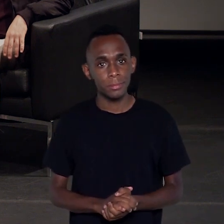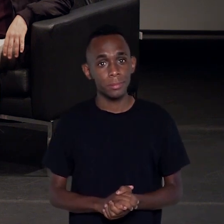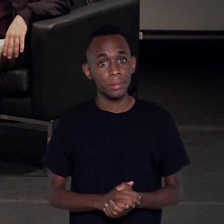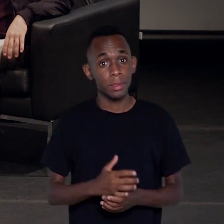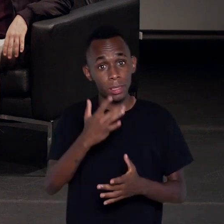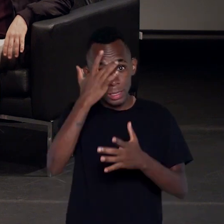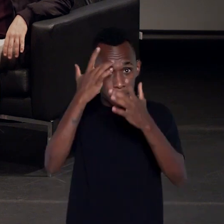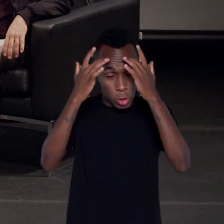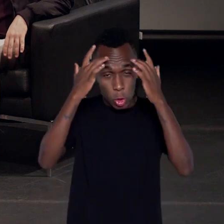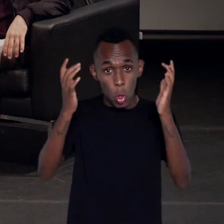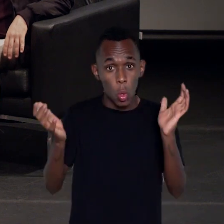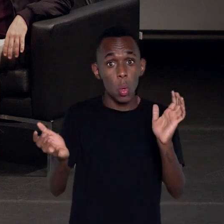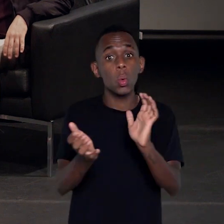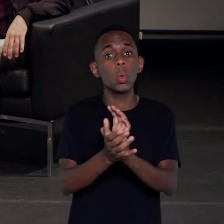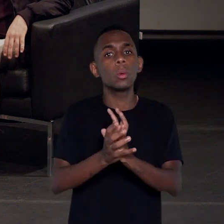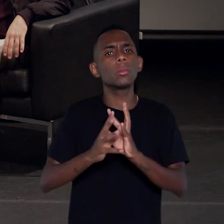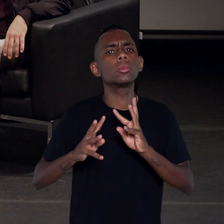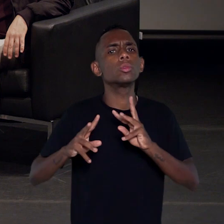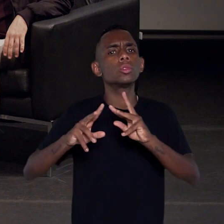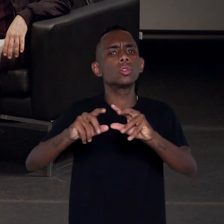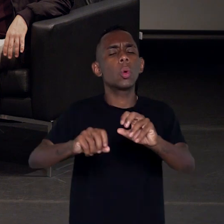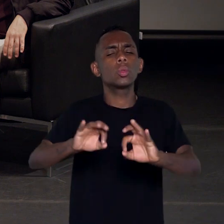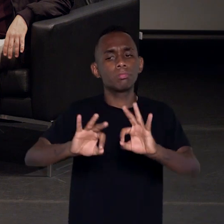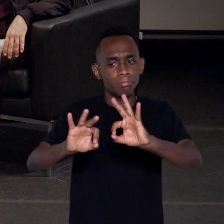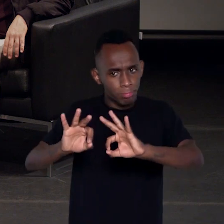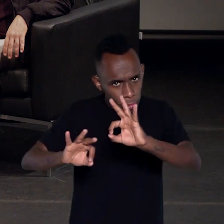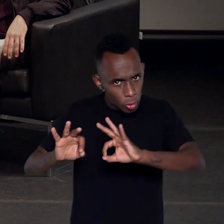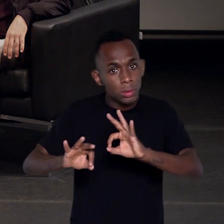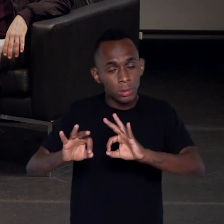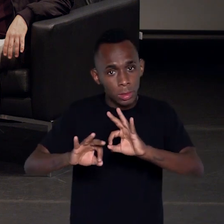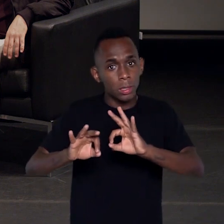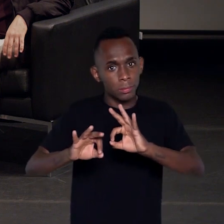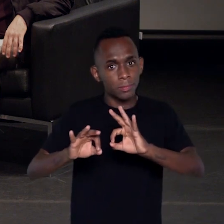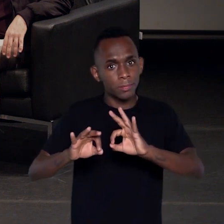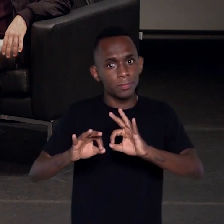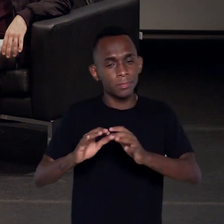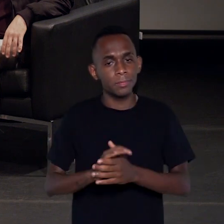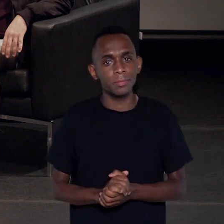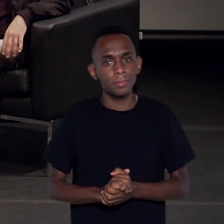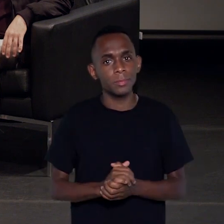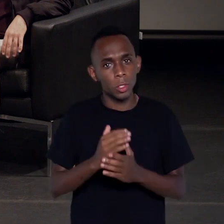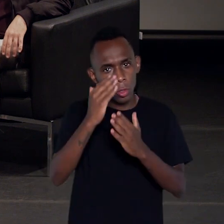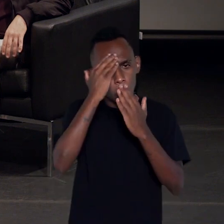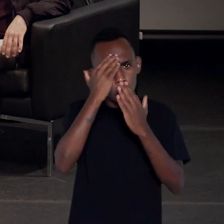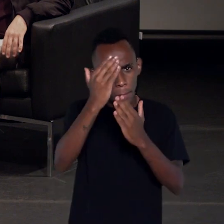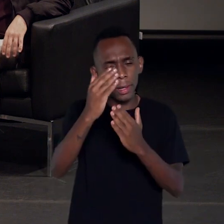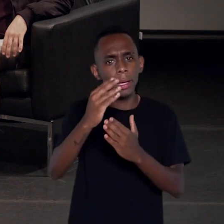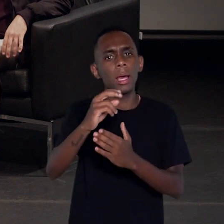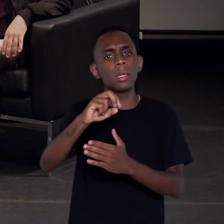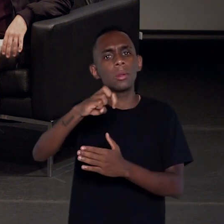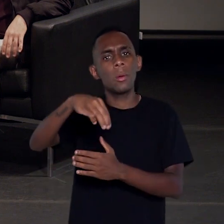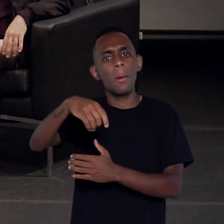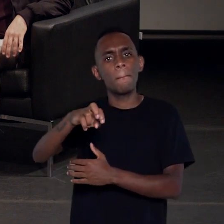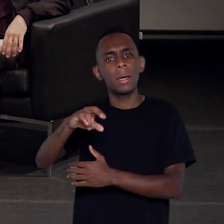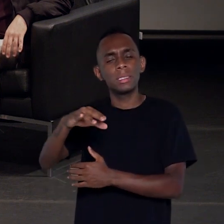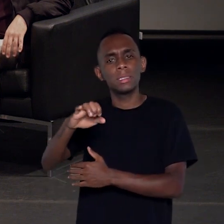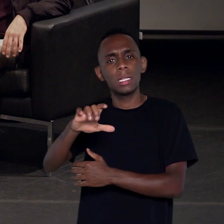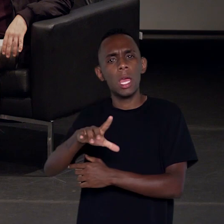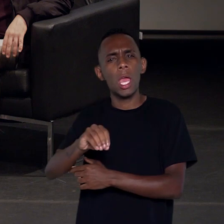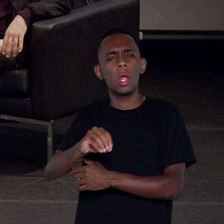Agradeço também o pessoal da Todavia, são todos aqui da editora estão aqui. Eu agradeço em nome do